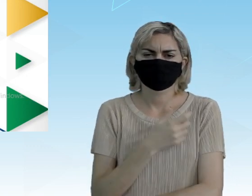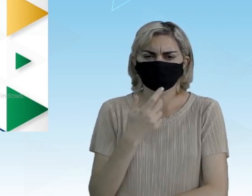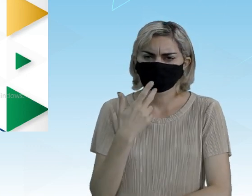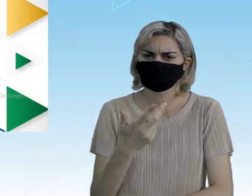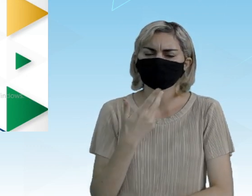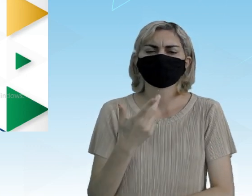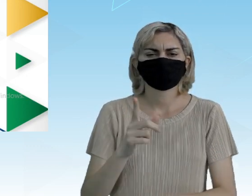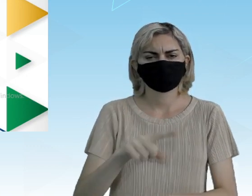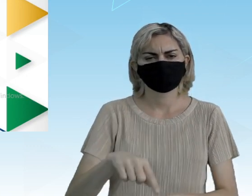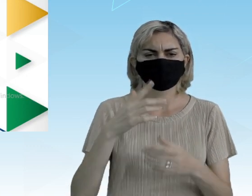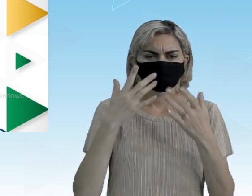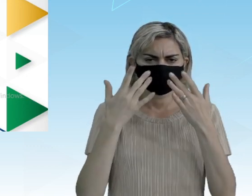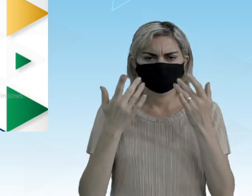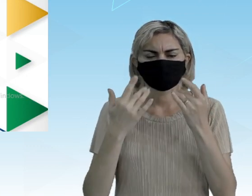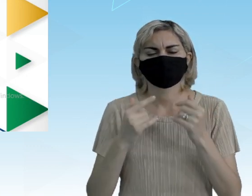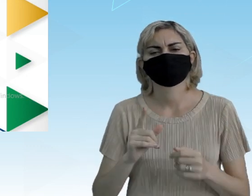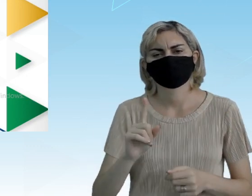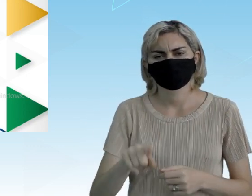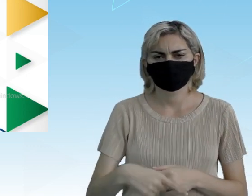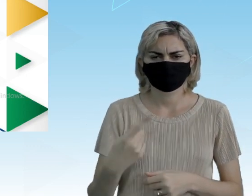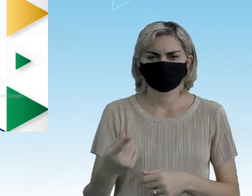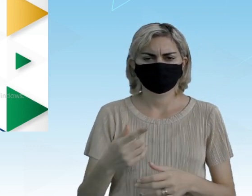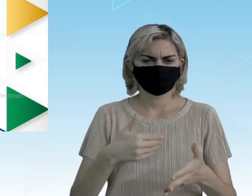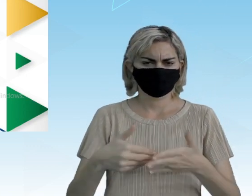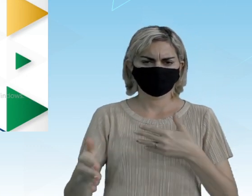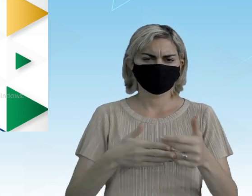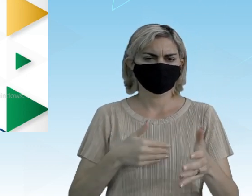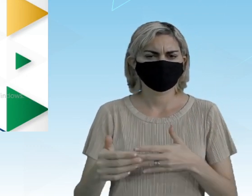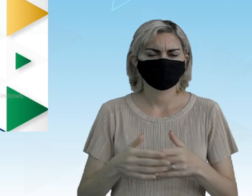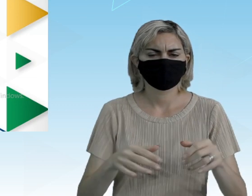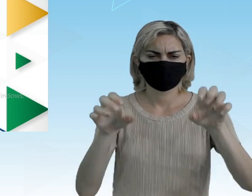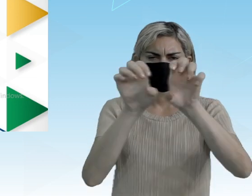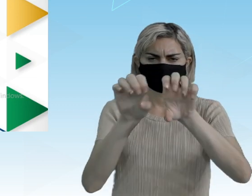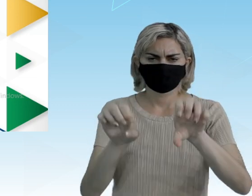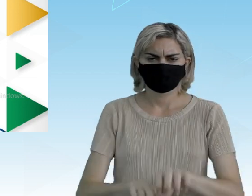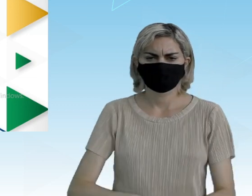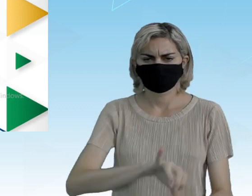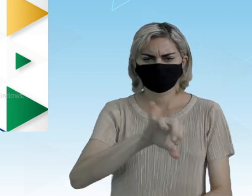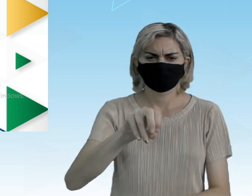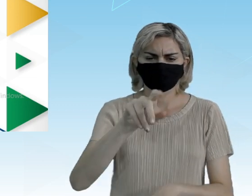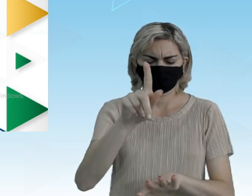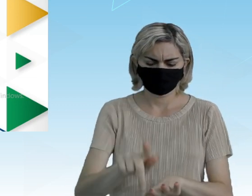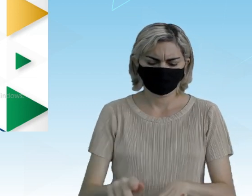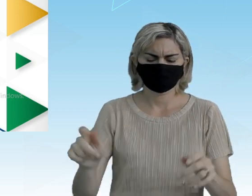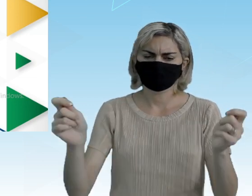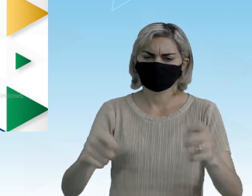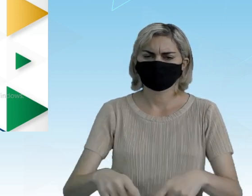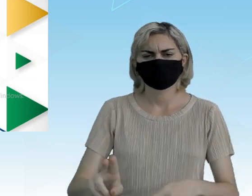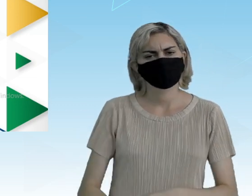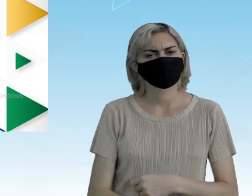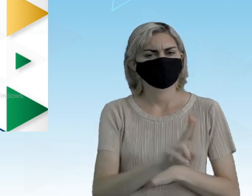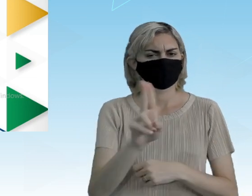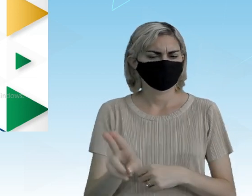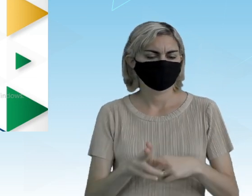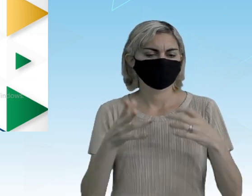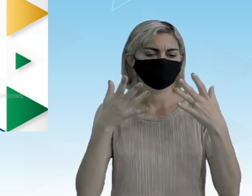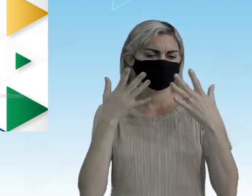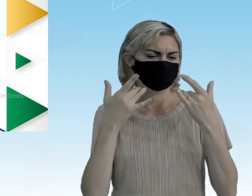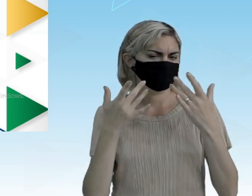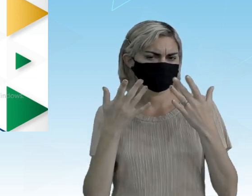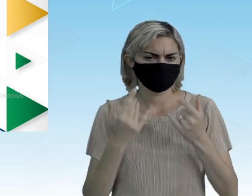jogo teatral, pessoal, ele é considerado qualquer estrutura de jogo que possa ser utilizado no